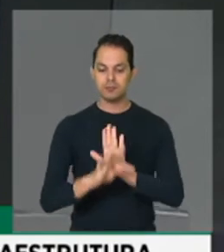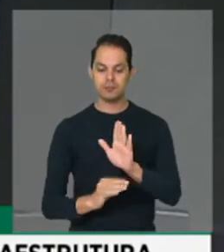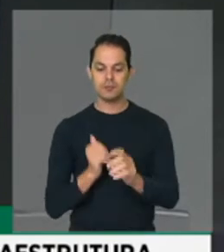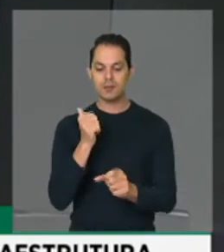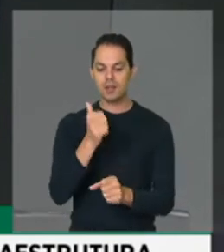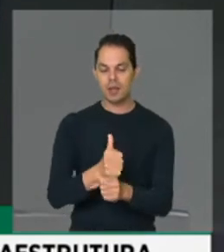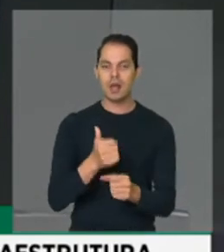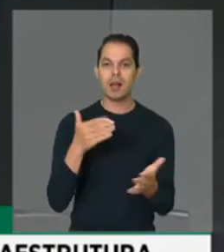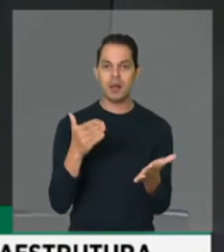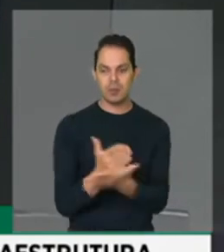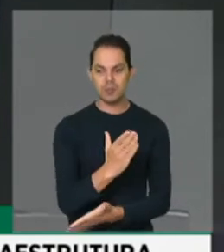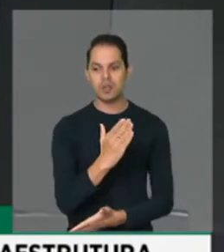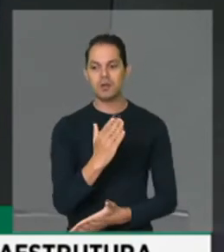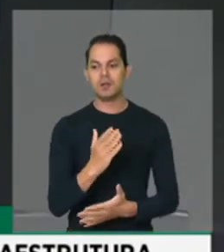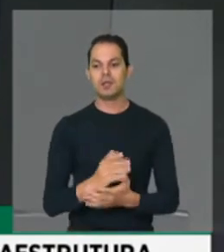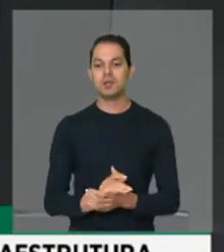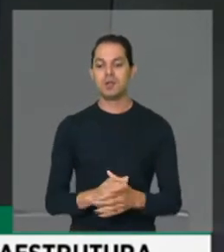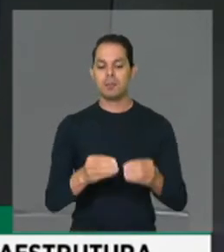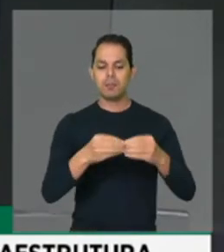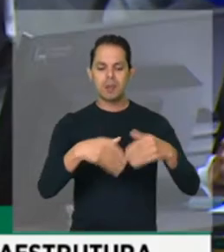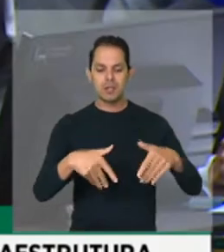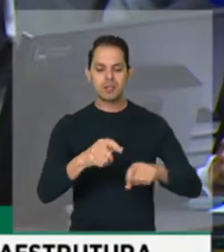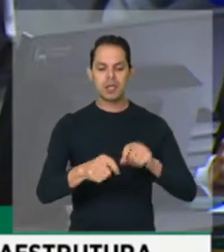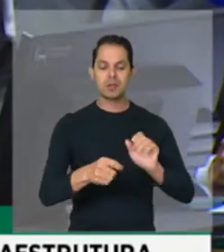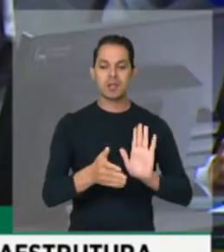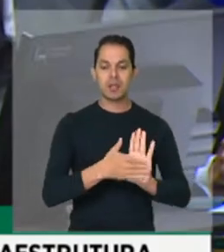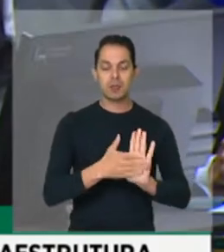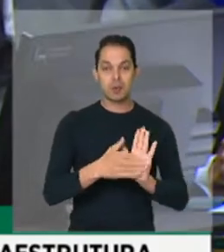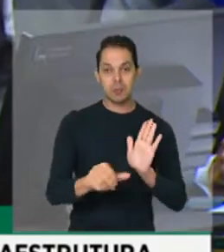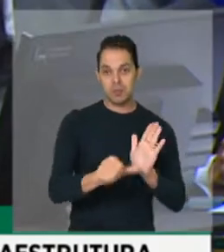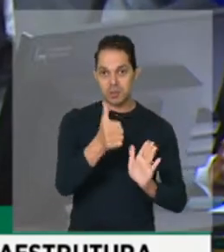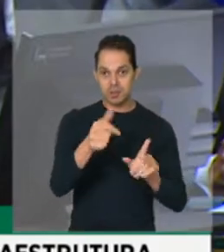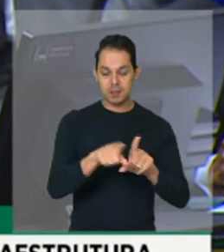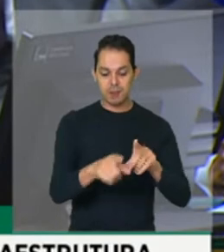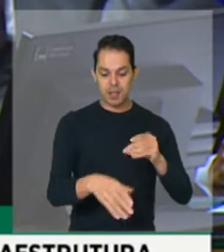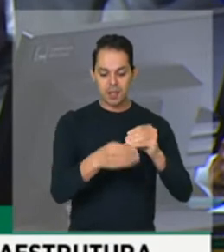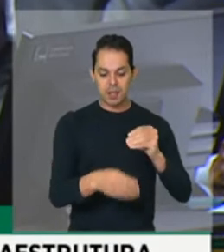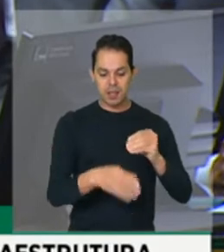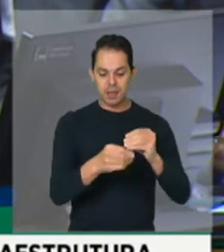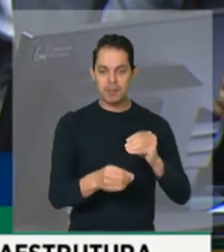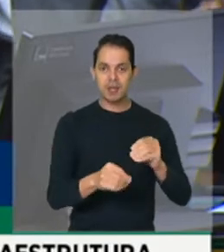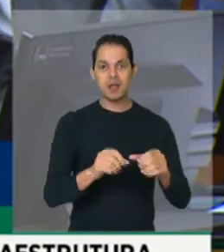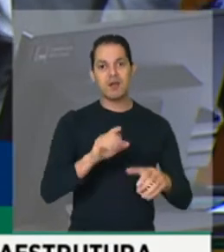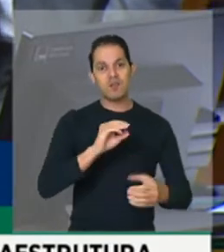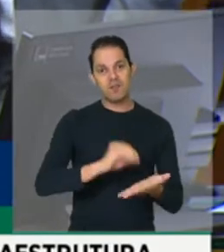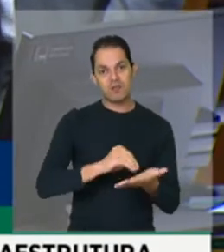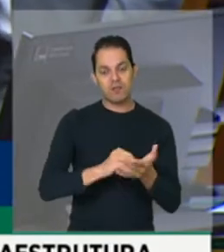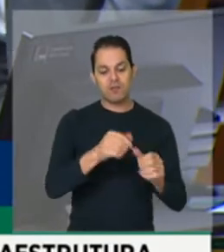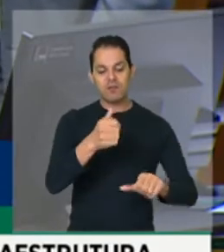está aprovado, estão prejudicadas a proposição inicial e as emendas ressalvadas, os destaques.